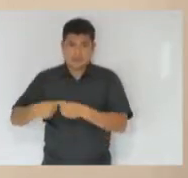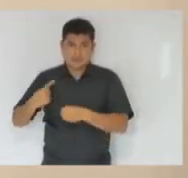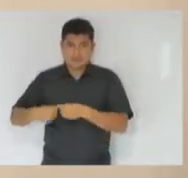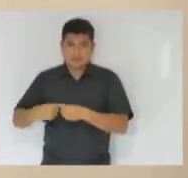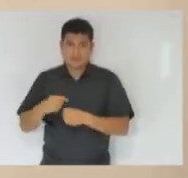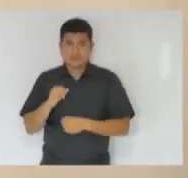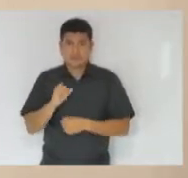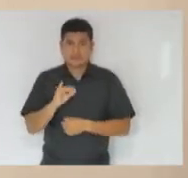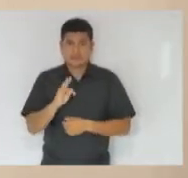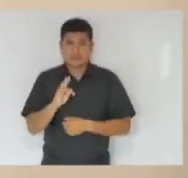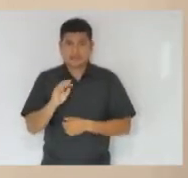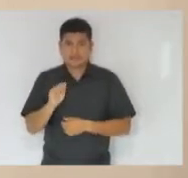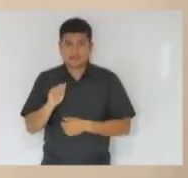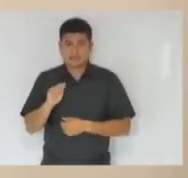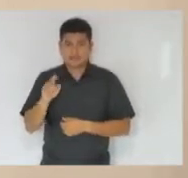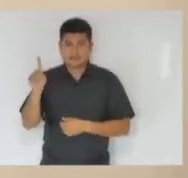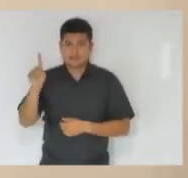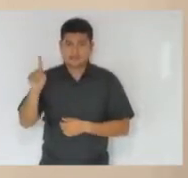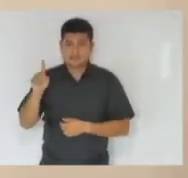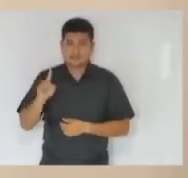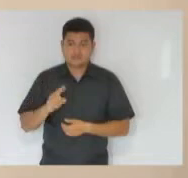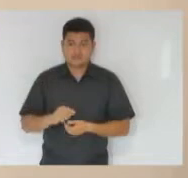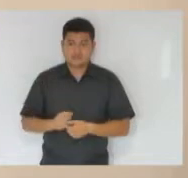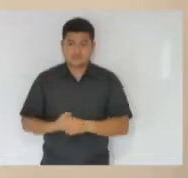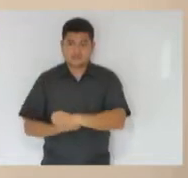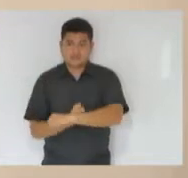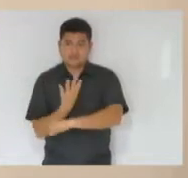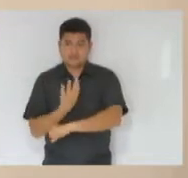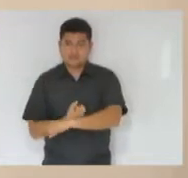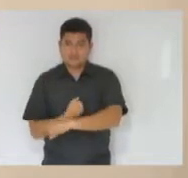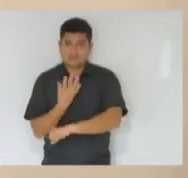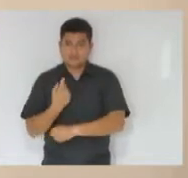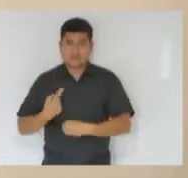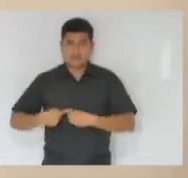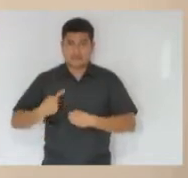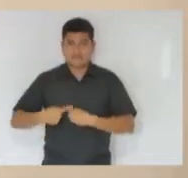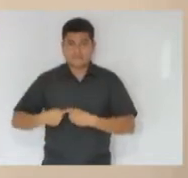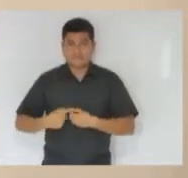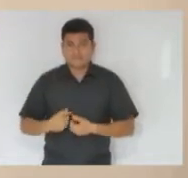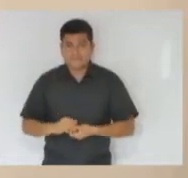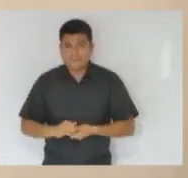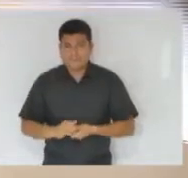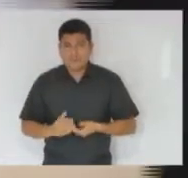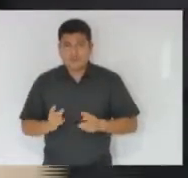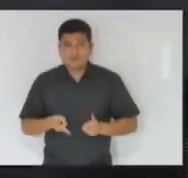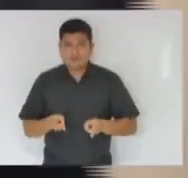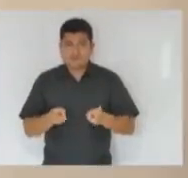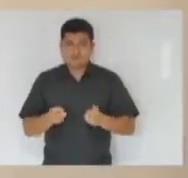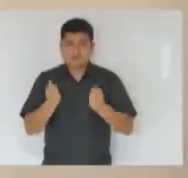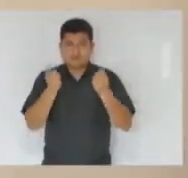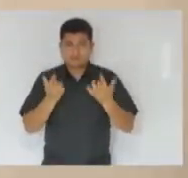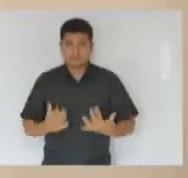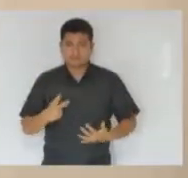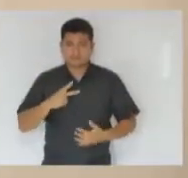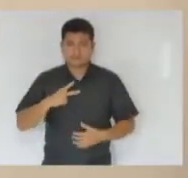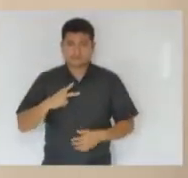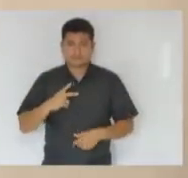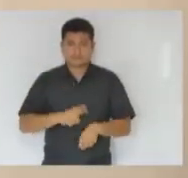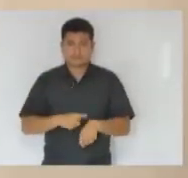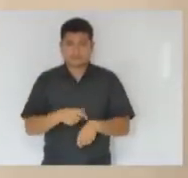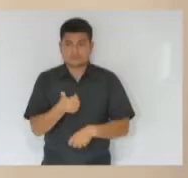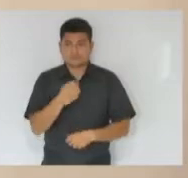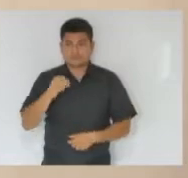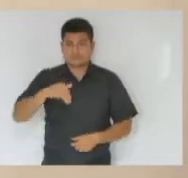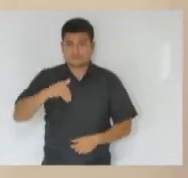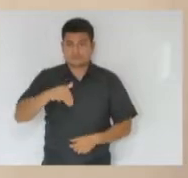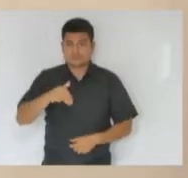sempre bem-vindos a esta casa. Ainda em explicações pessoais, pelo tempo de até 10 minutos, com a palavra o deputado Nilson